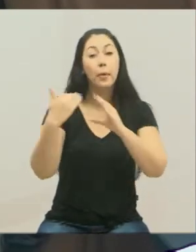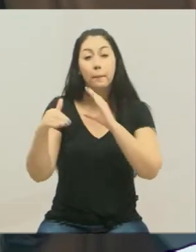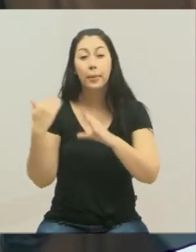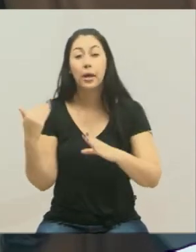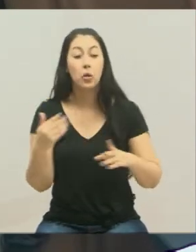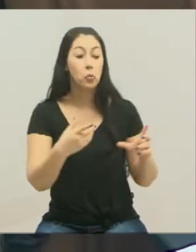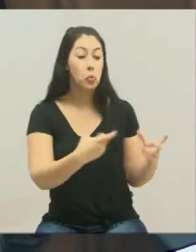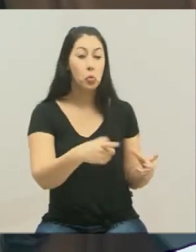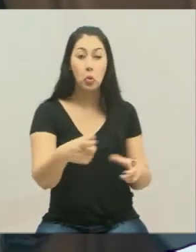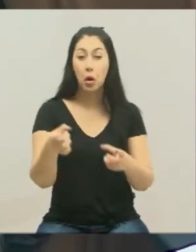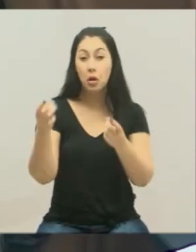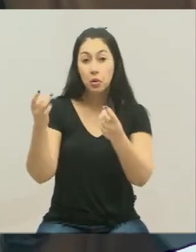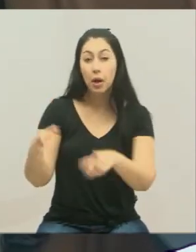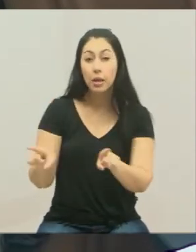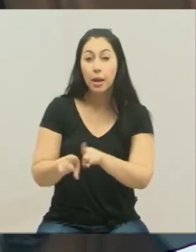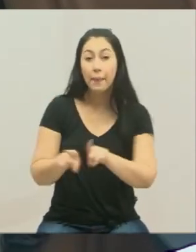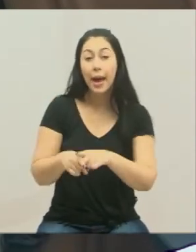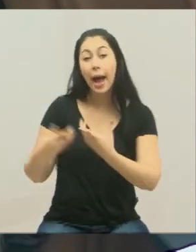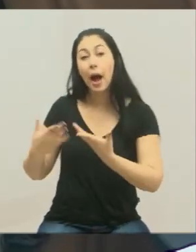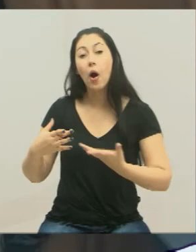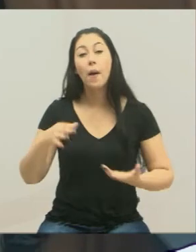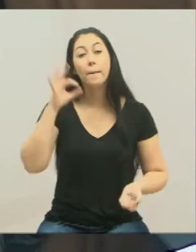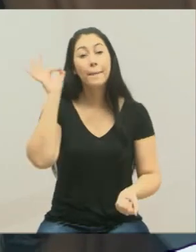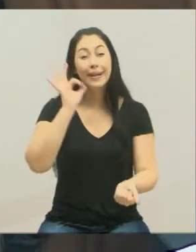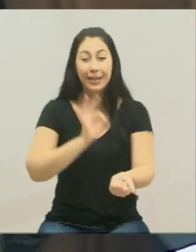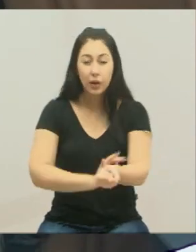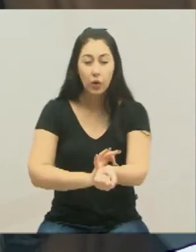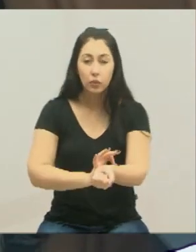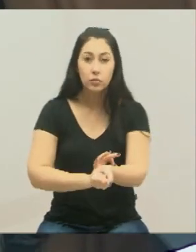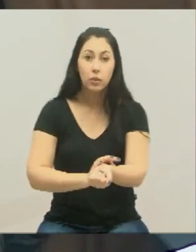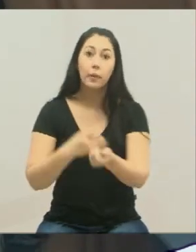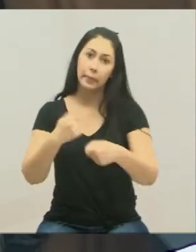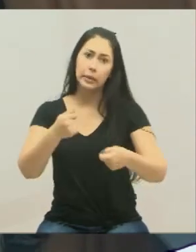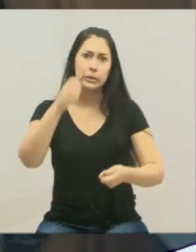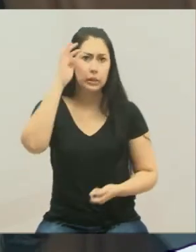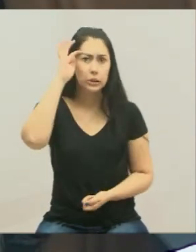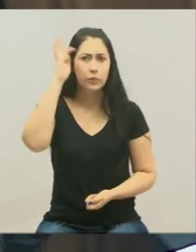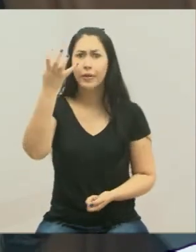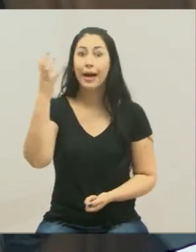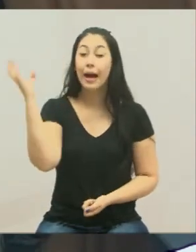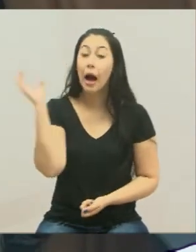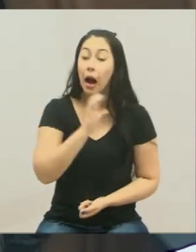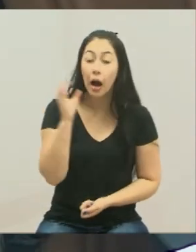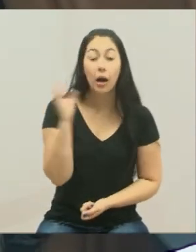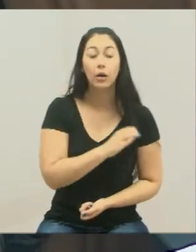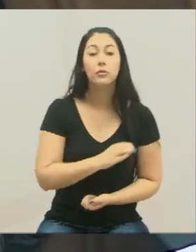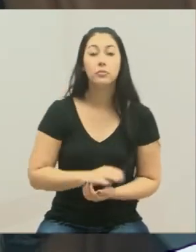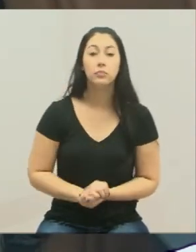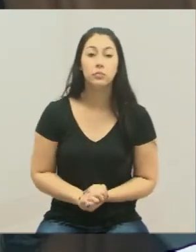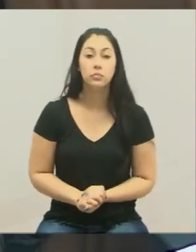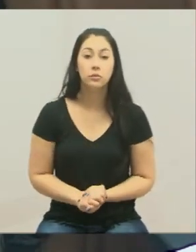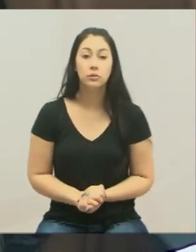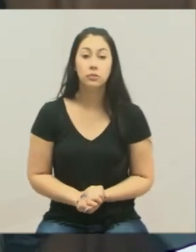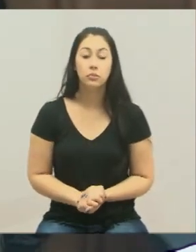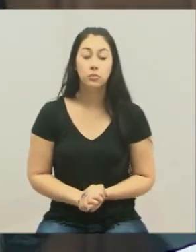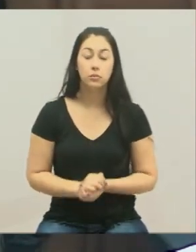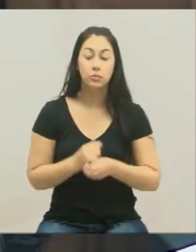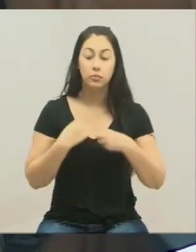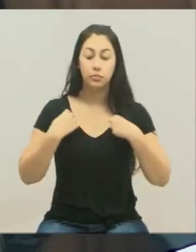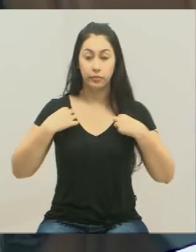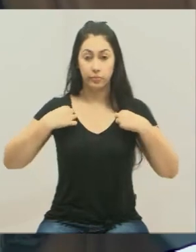os bichos e agora o pernilongo e queimada. Tem que fazer alguma coisa e urgentemente.